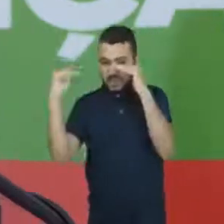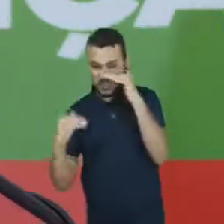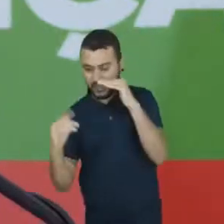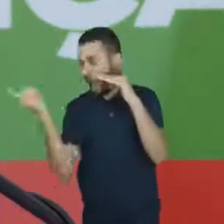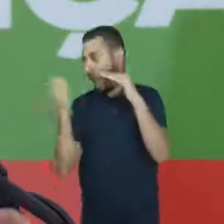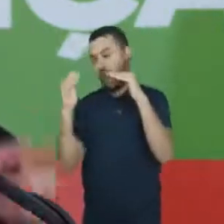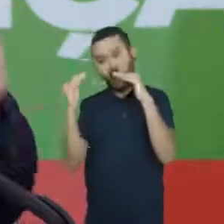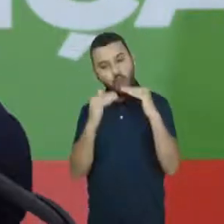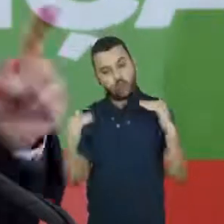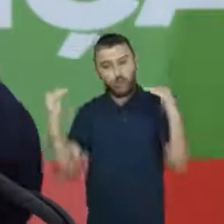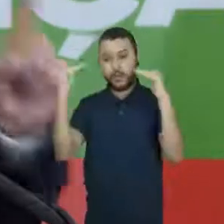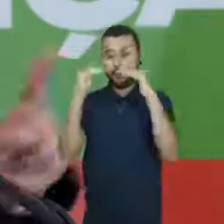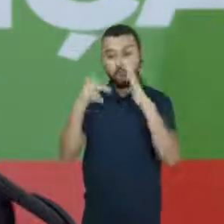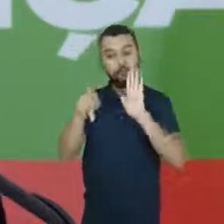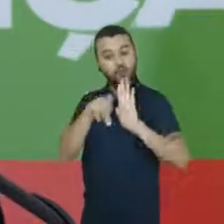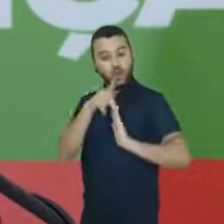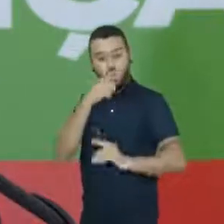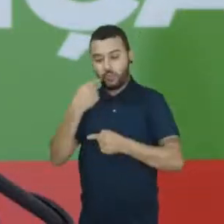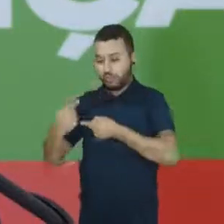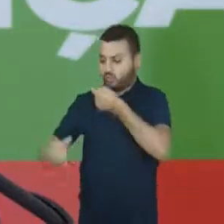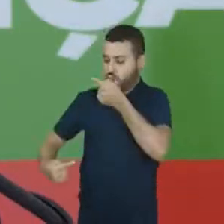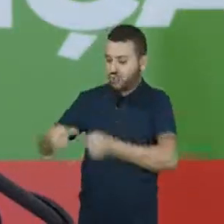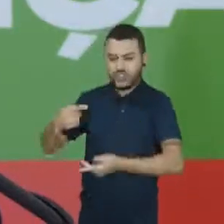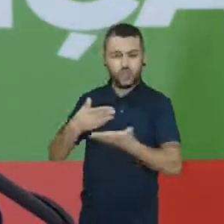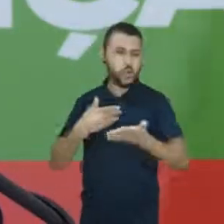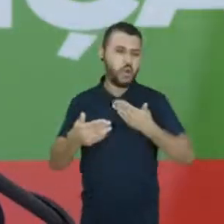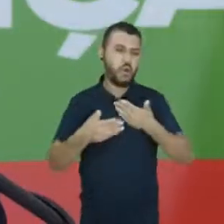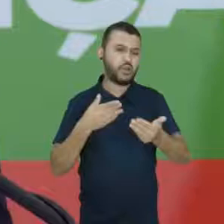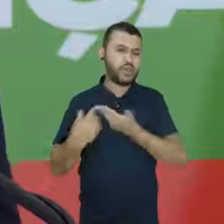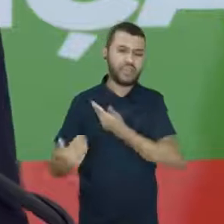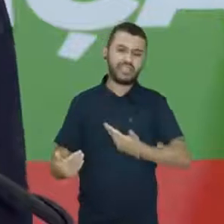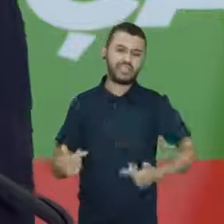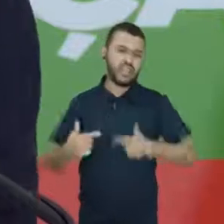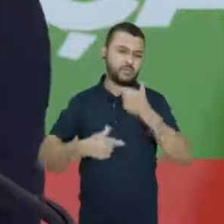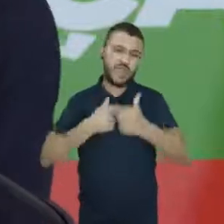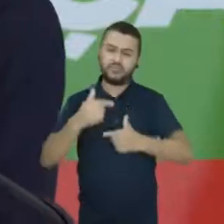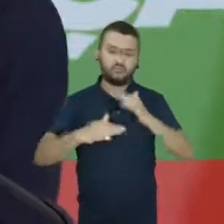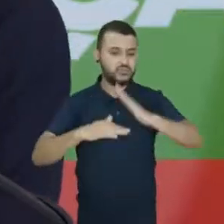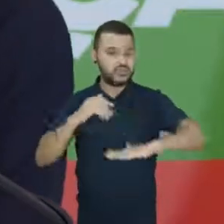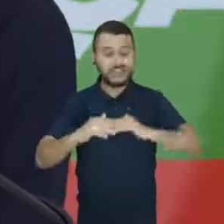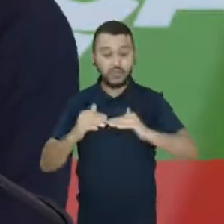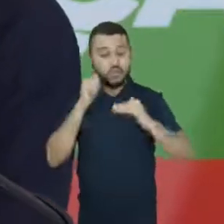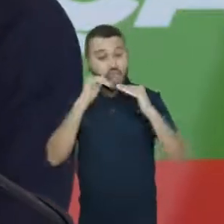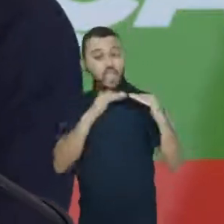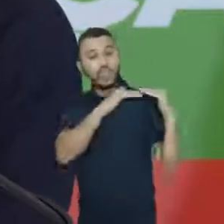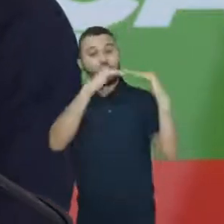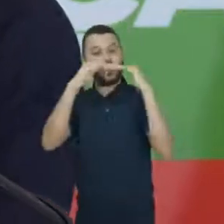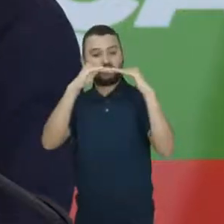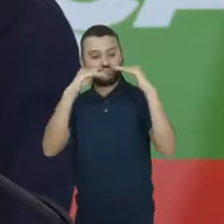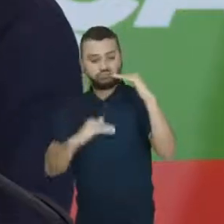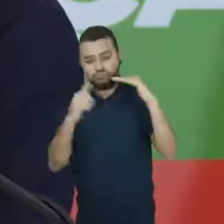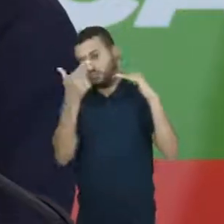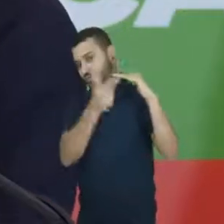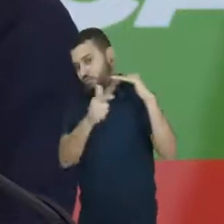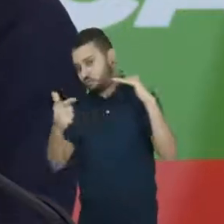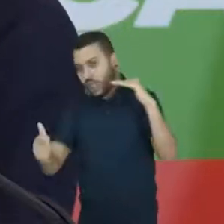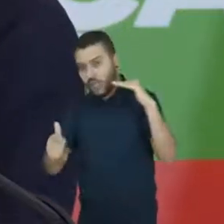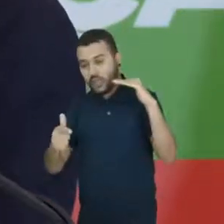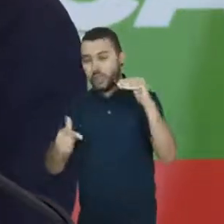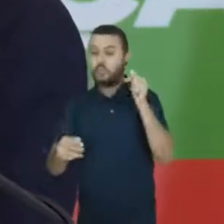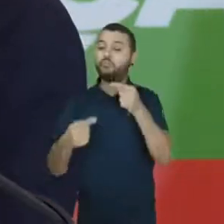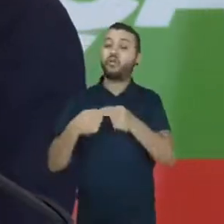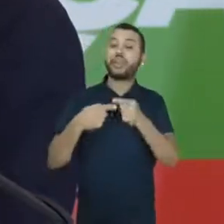disputa pública de qualquer que seja o cargo. Porque aquilo que você defende do trabalho igual, salário